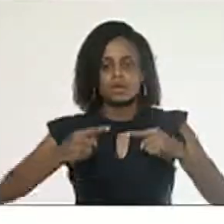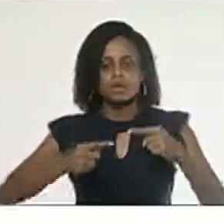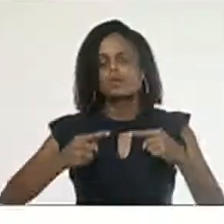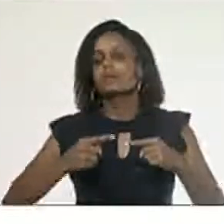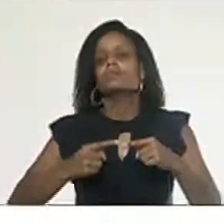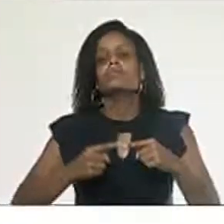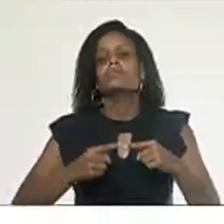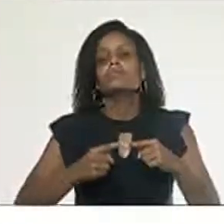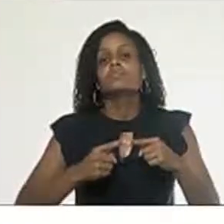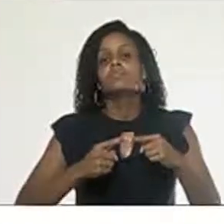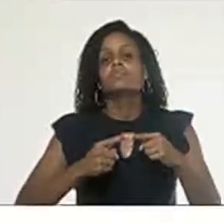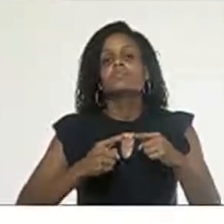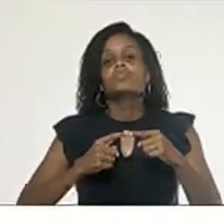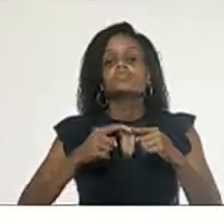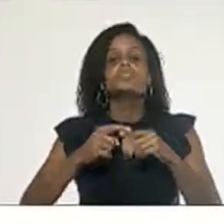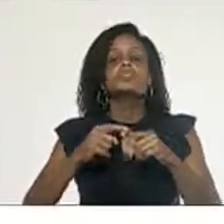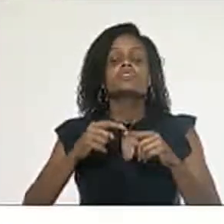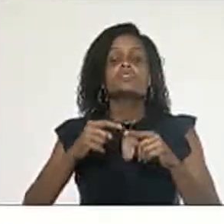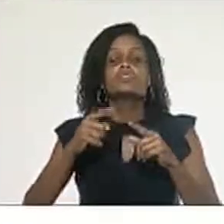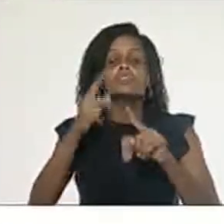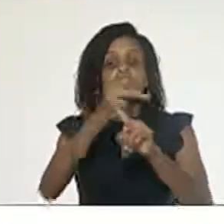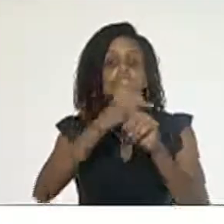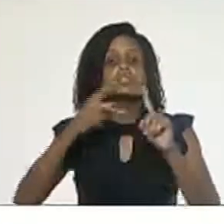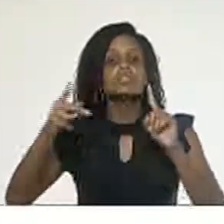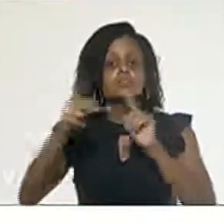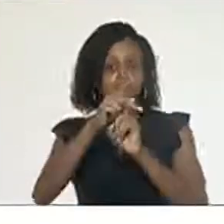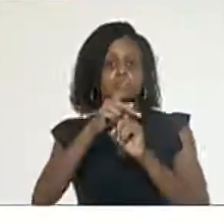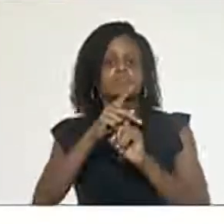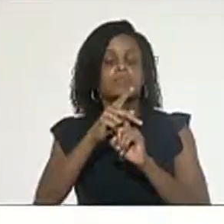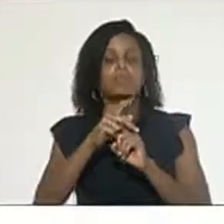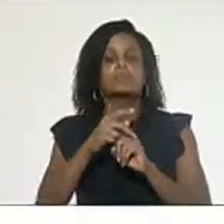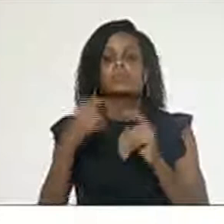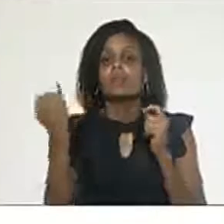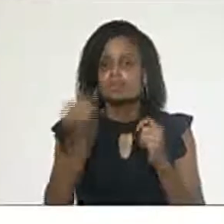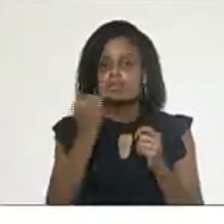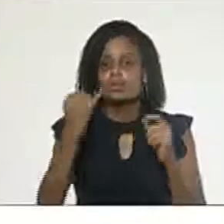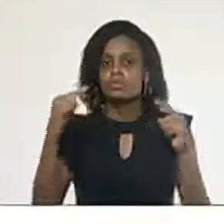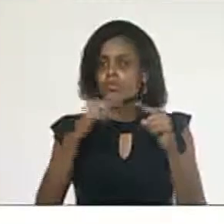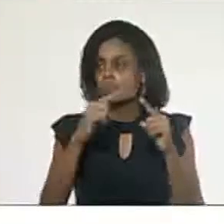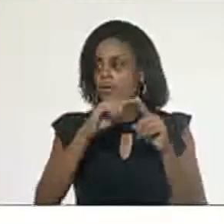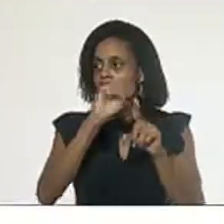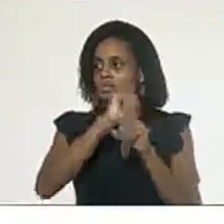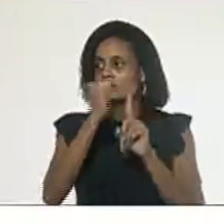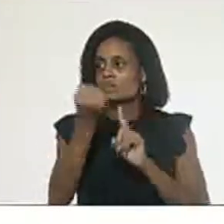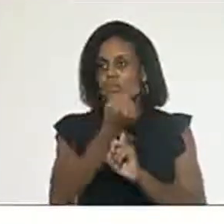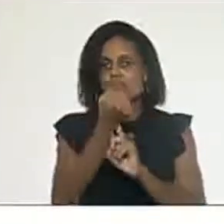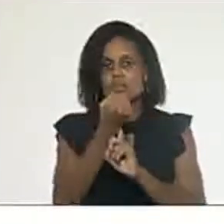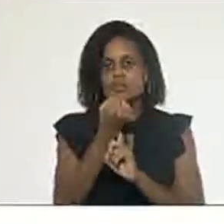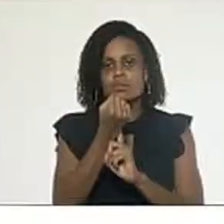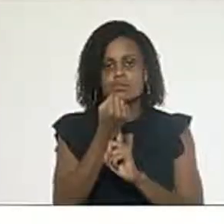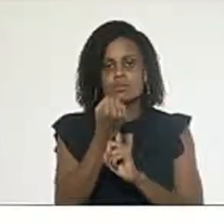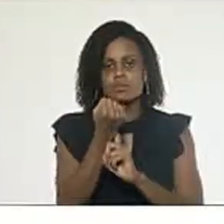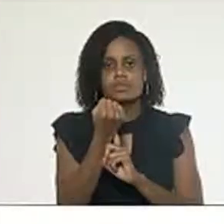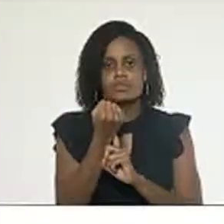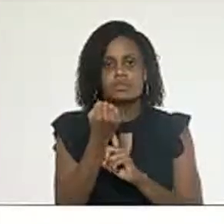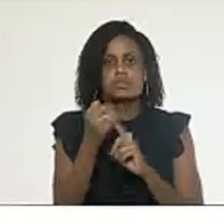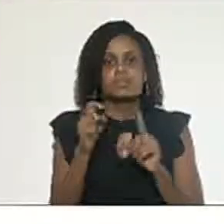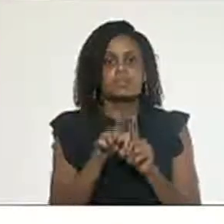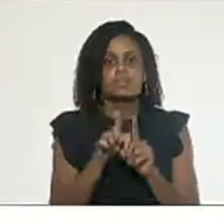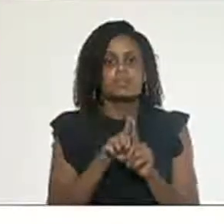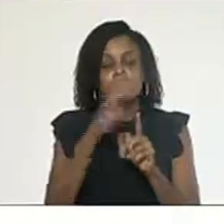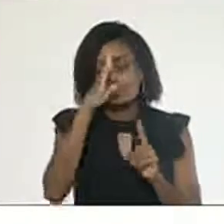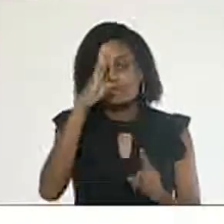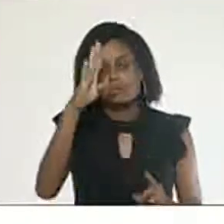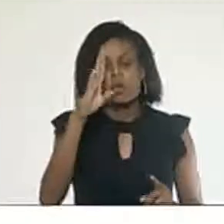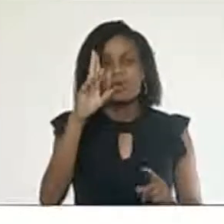da Previdência, ele precisa estar pautado na sociedade. E, sem dúvida nenhuma, a